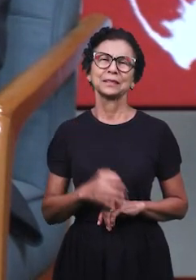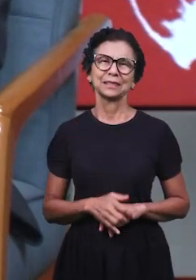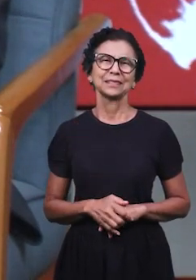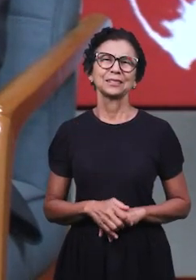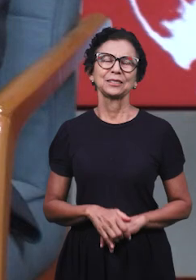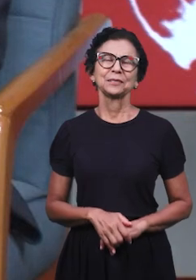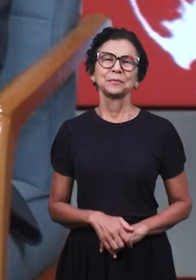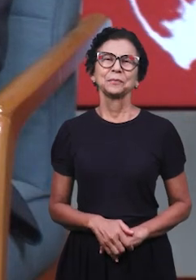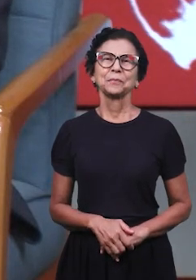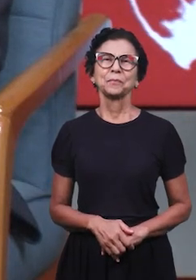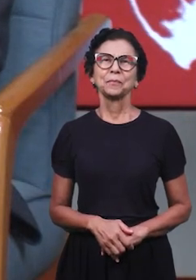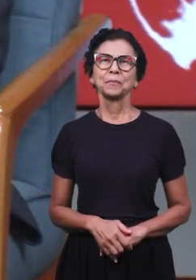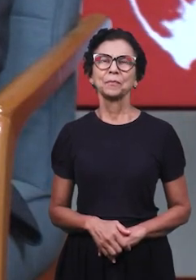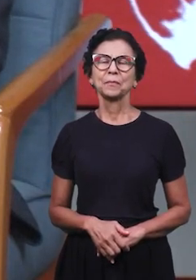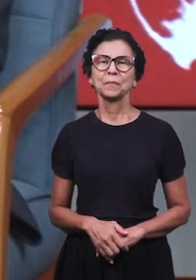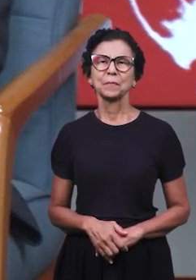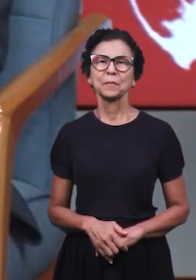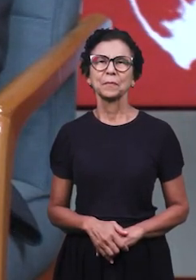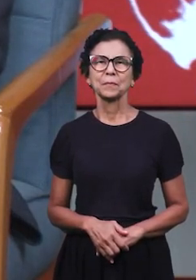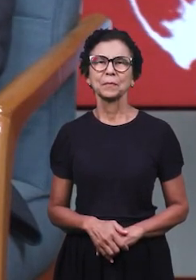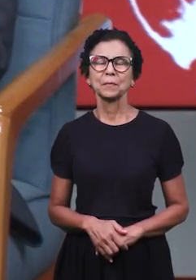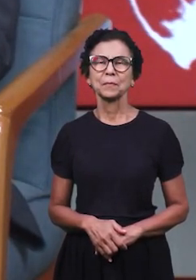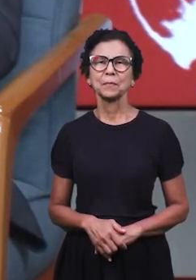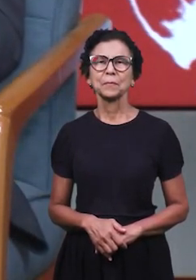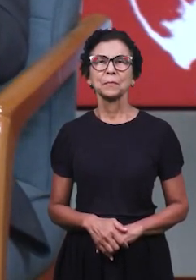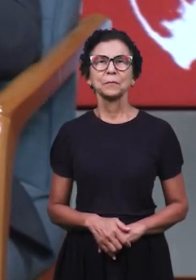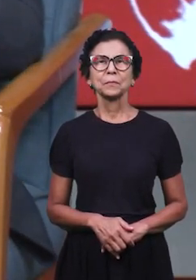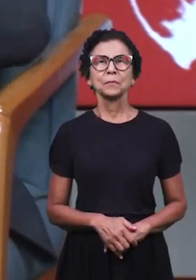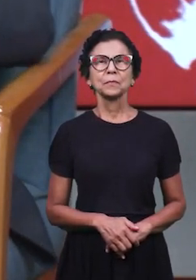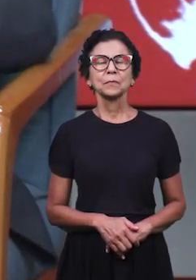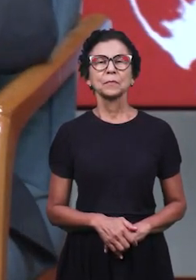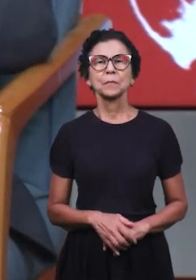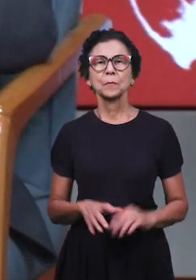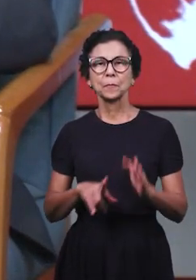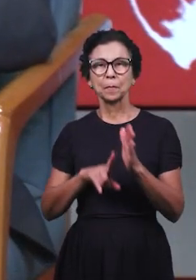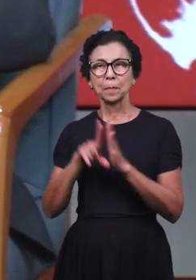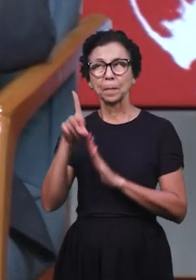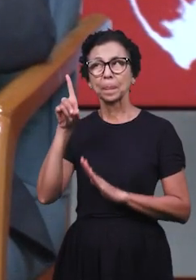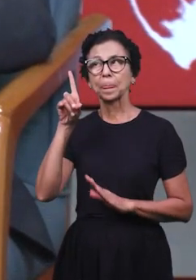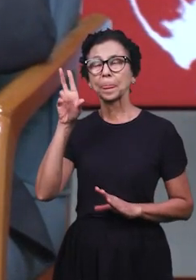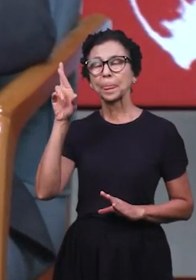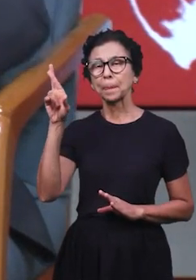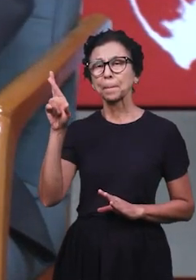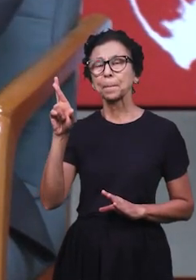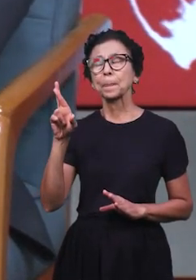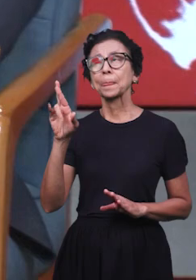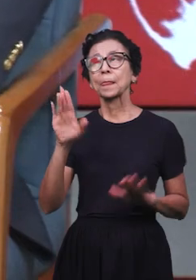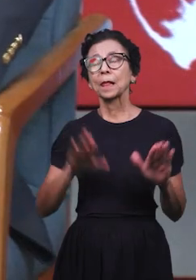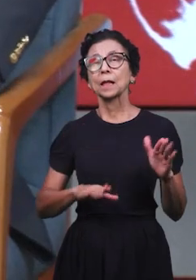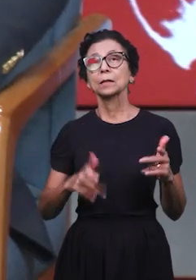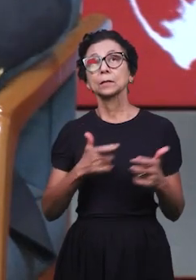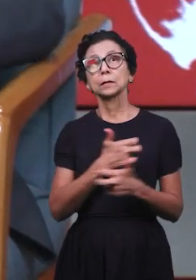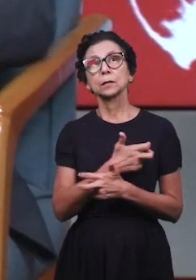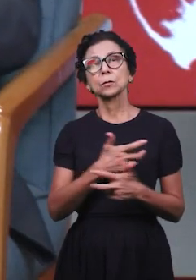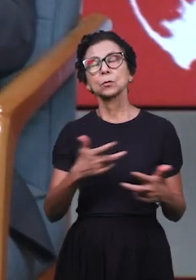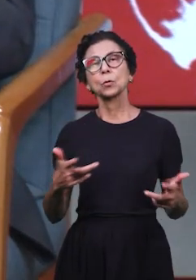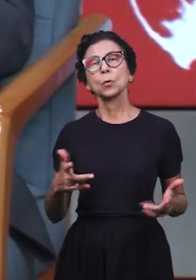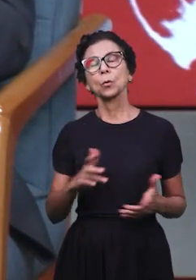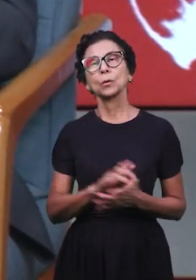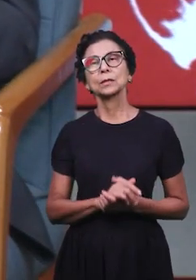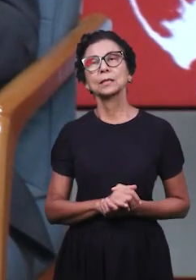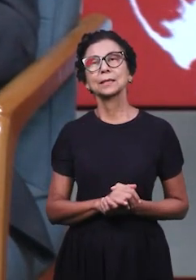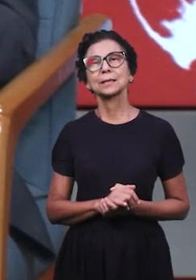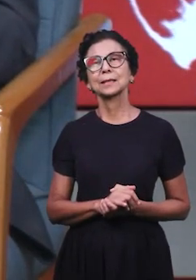igreja. Quando nós consultamos, porque nós temos muitas decisões às vezes para tomar e às vezes nós não